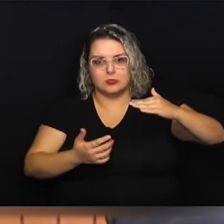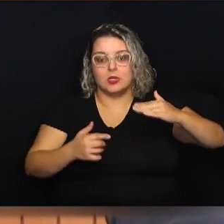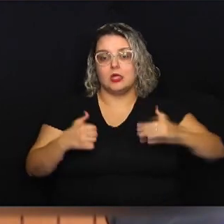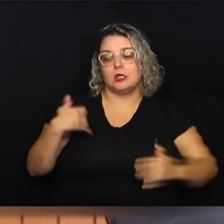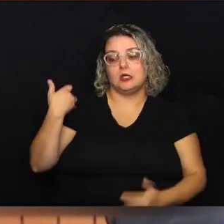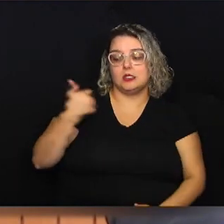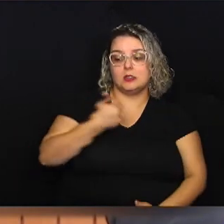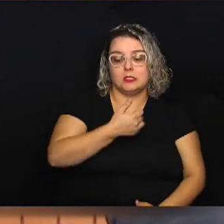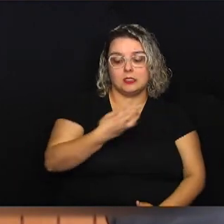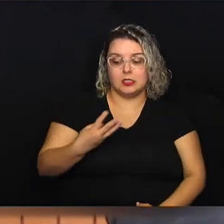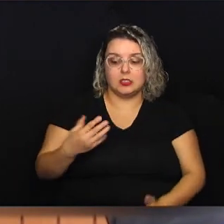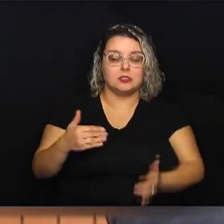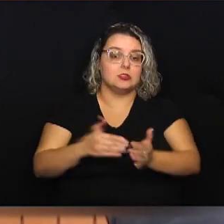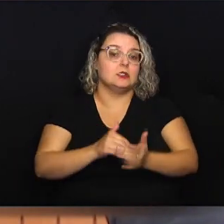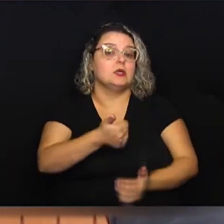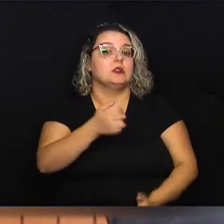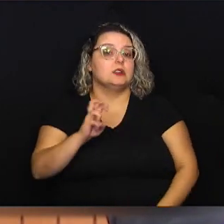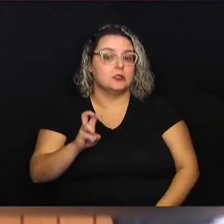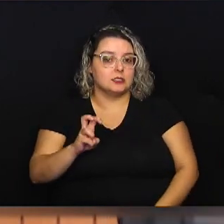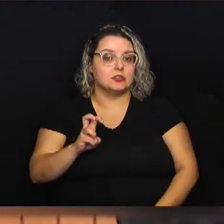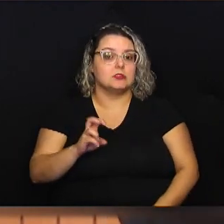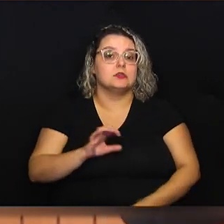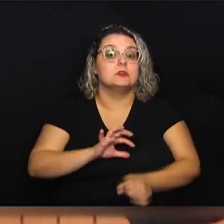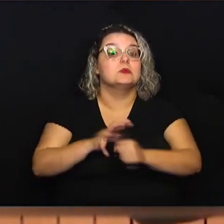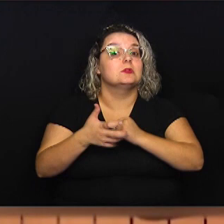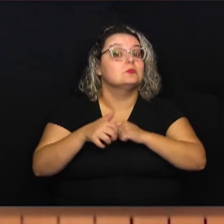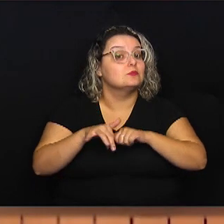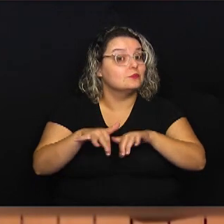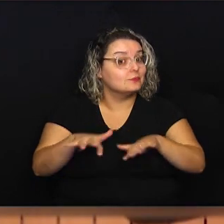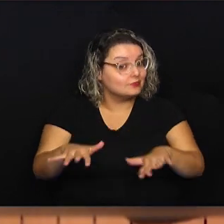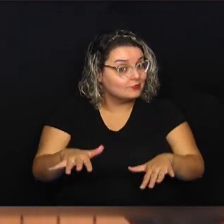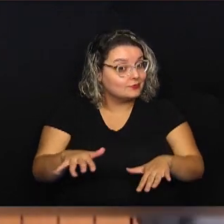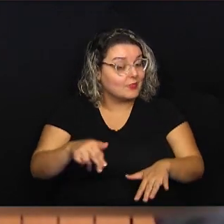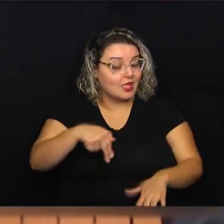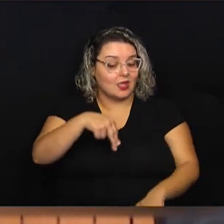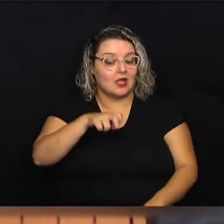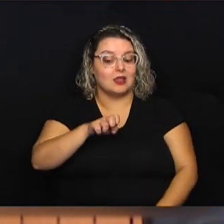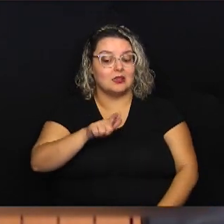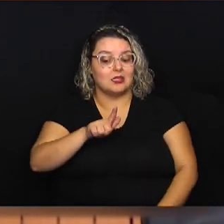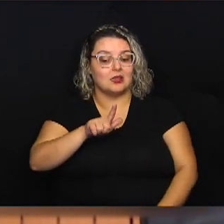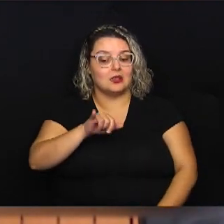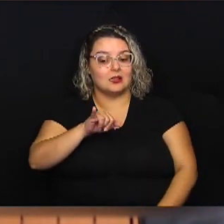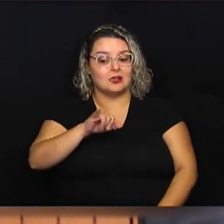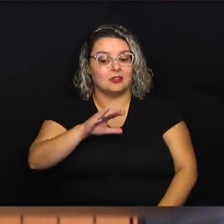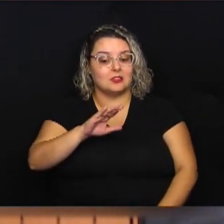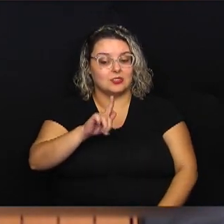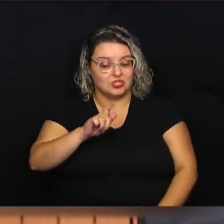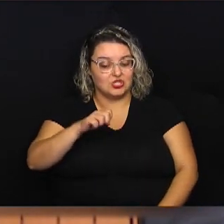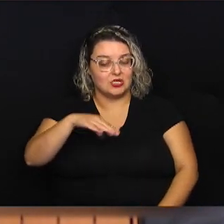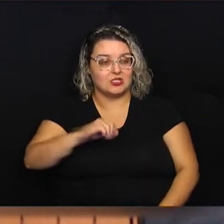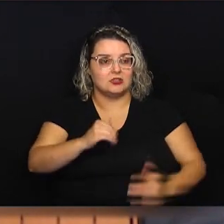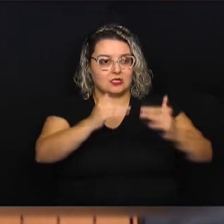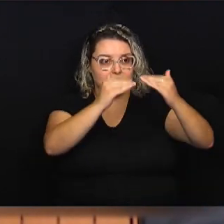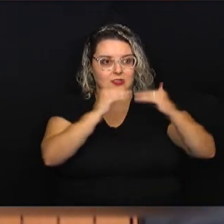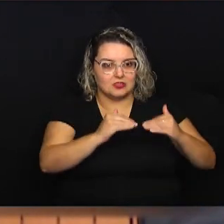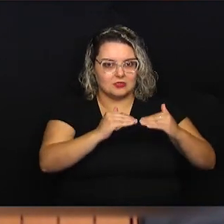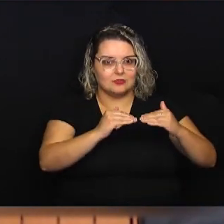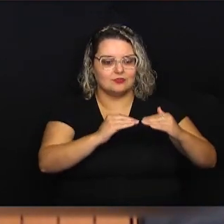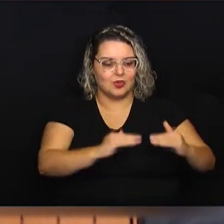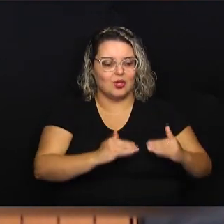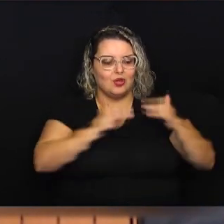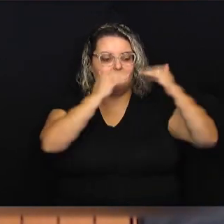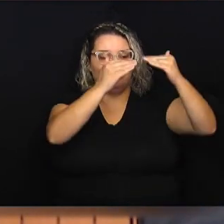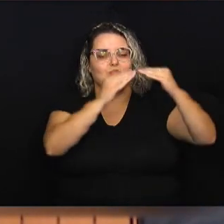15 anos. Na pandemia, a negligência deixou de estar no topo e o abuso sexual passou